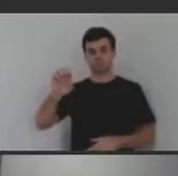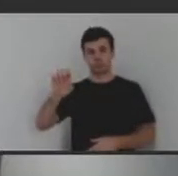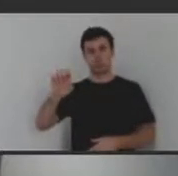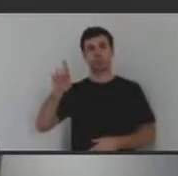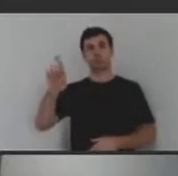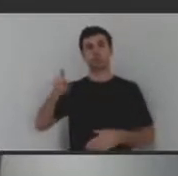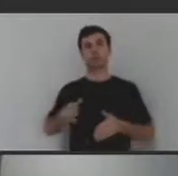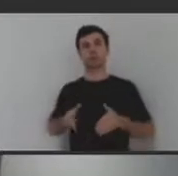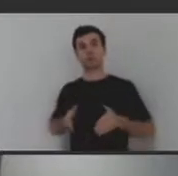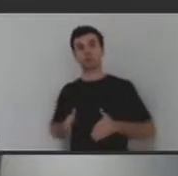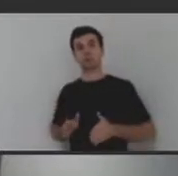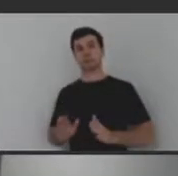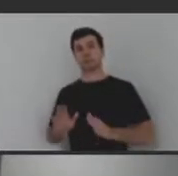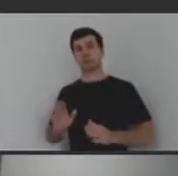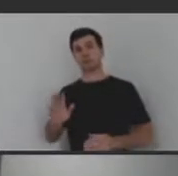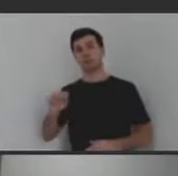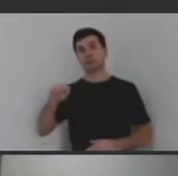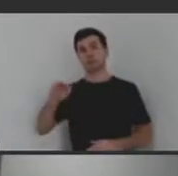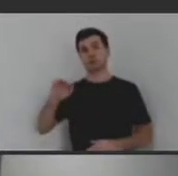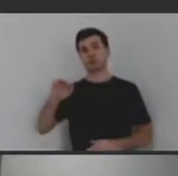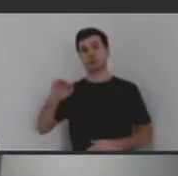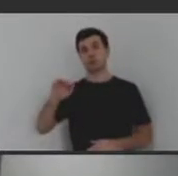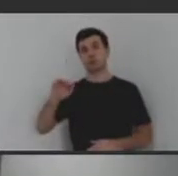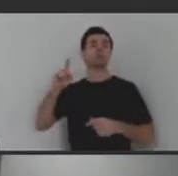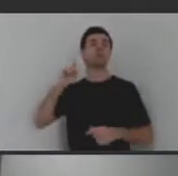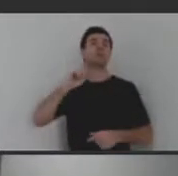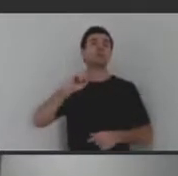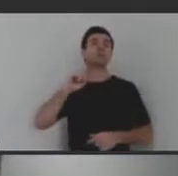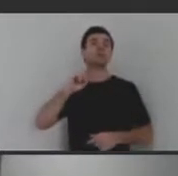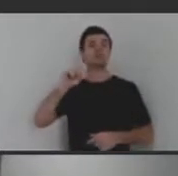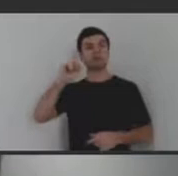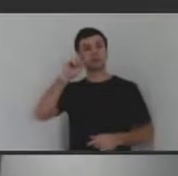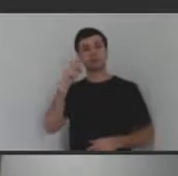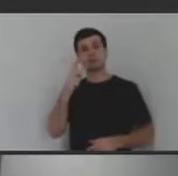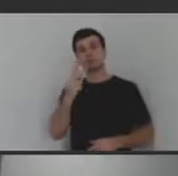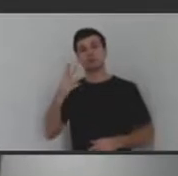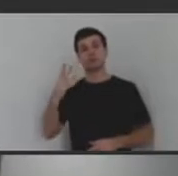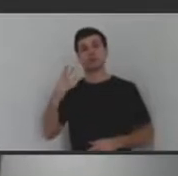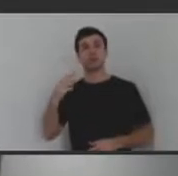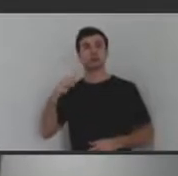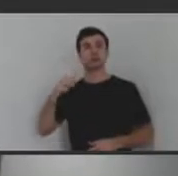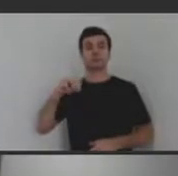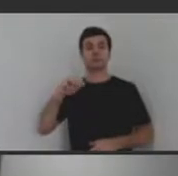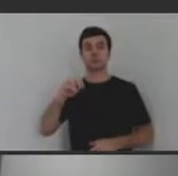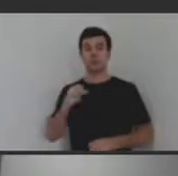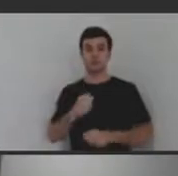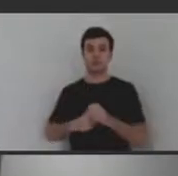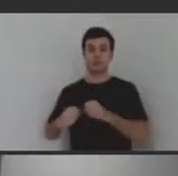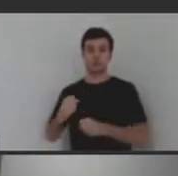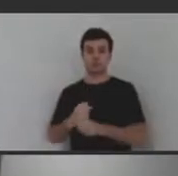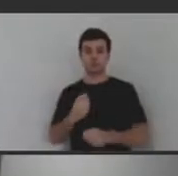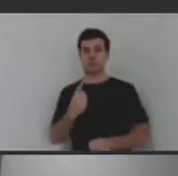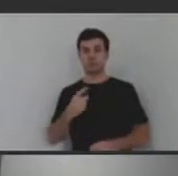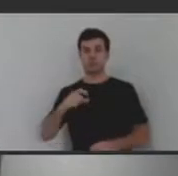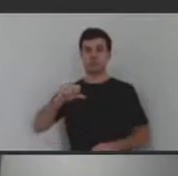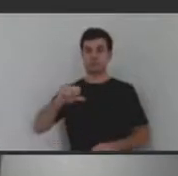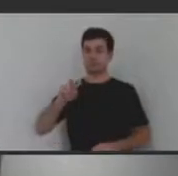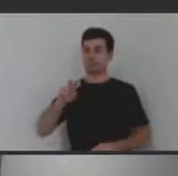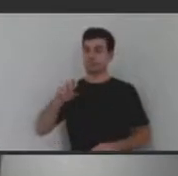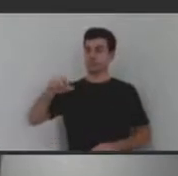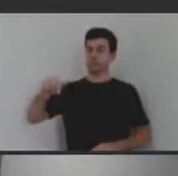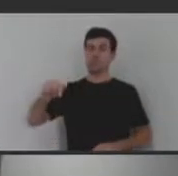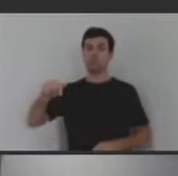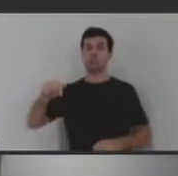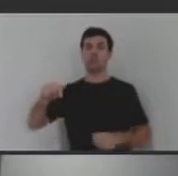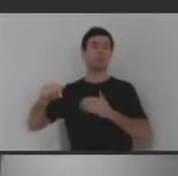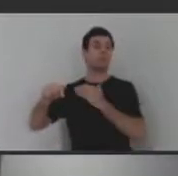em Timóteo, estado de Minas Gerais, no dia 24 de maio de 1957, faleceu em 7